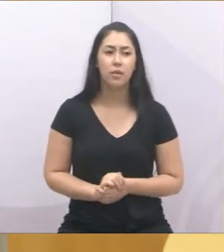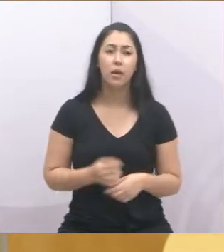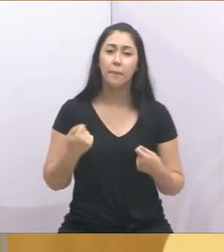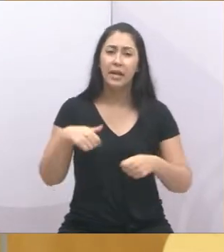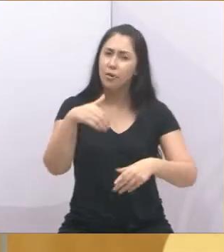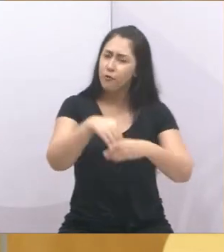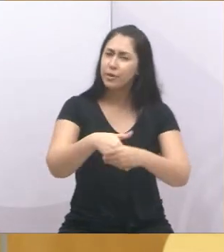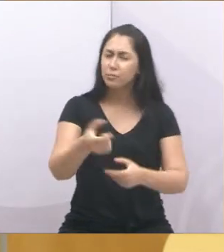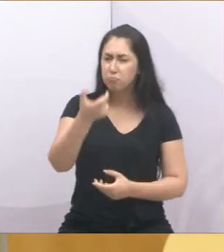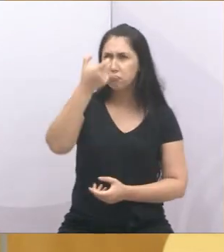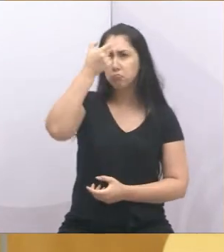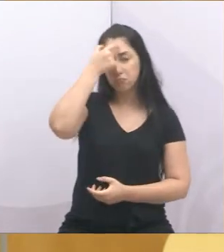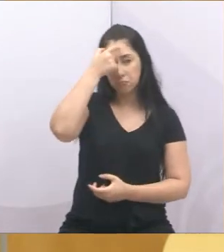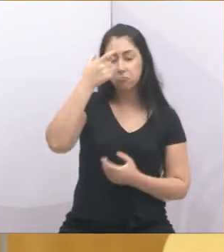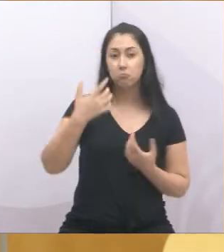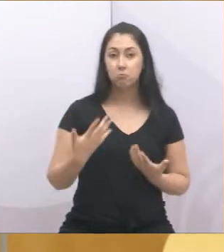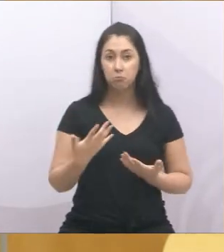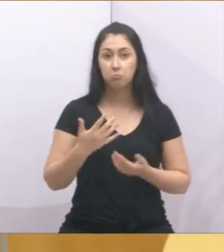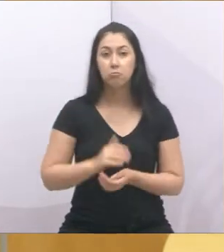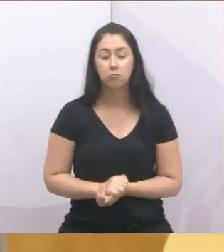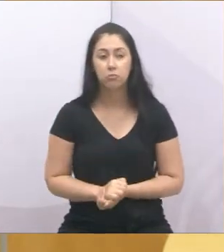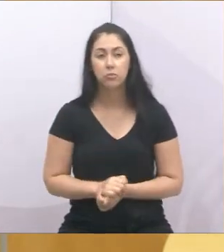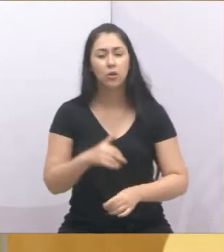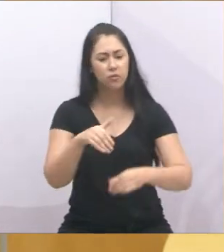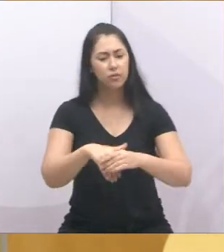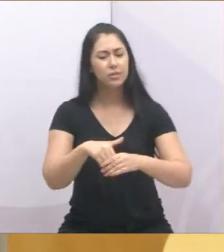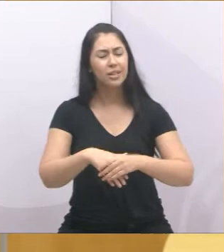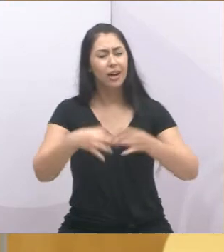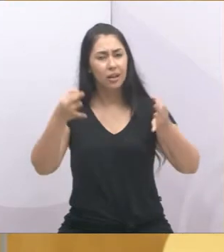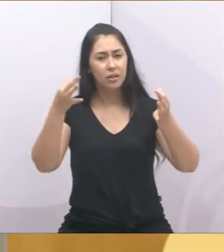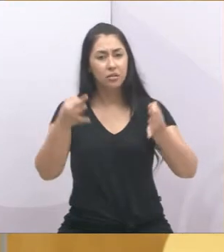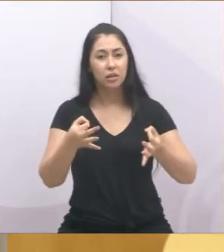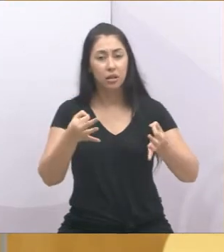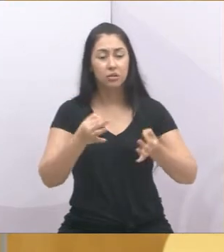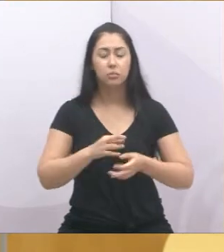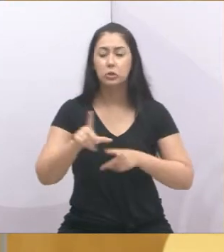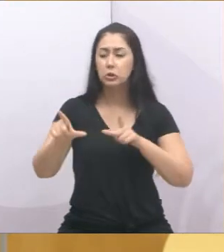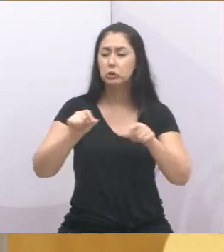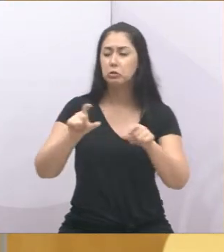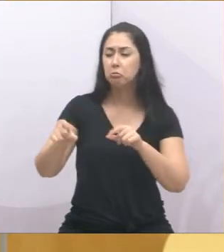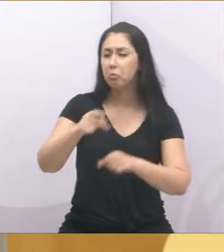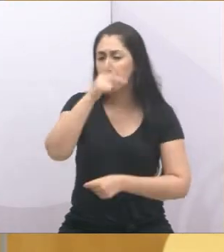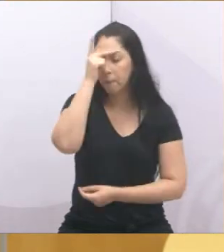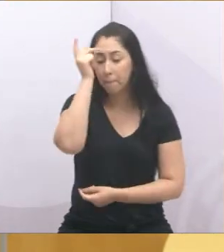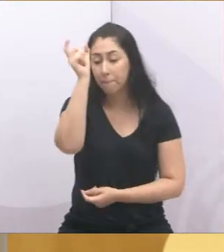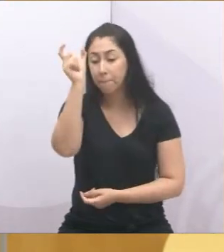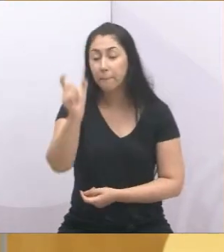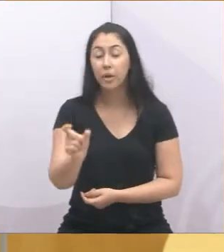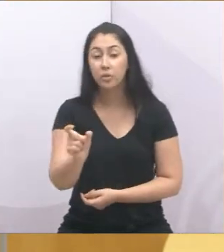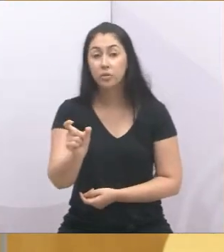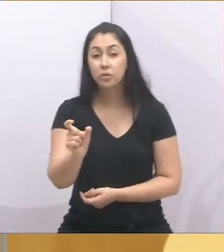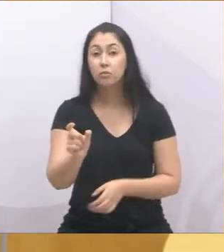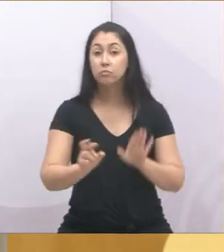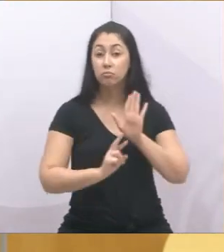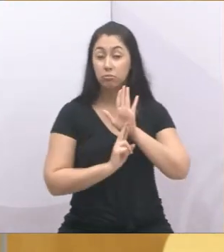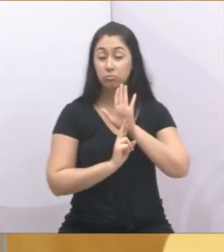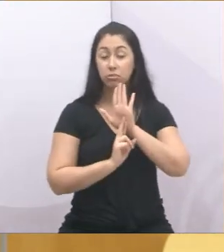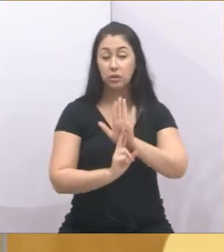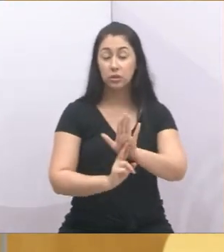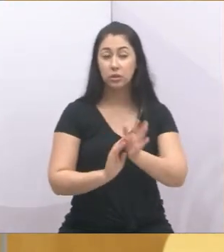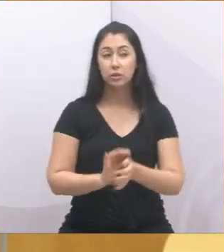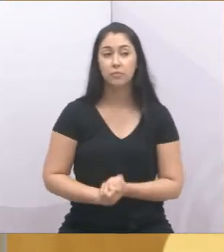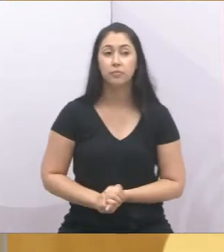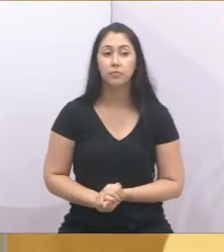com consciência, né? Votar com aquele interesse de eleger as pessoas que vão representá-lo. Eu,